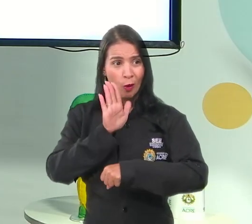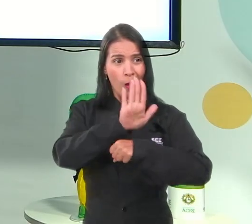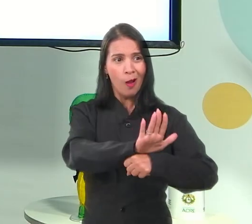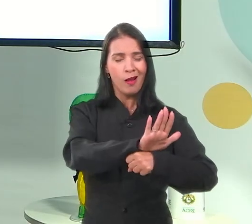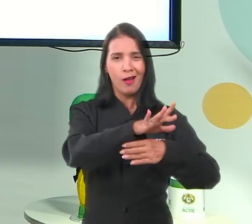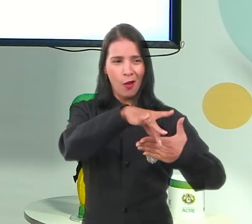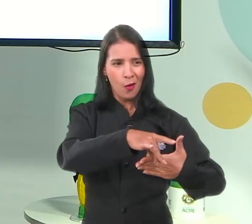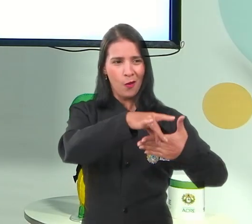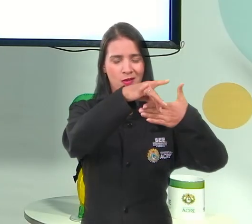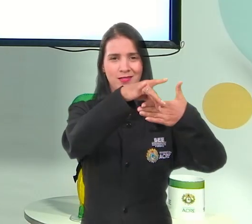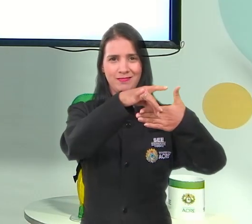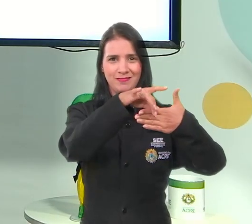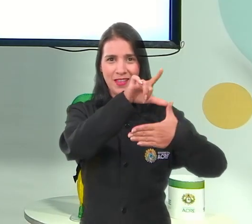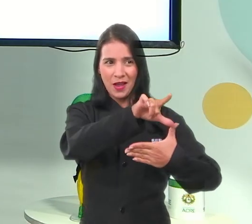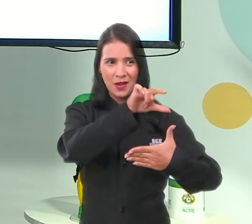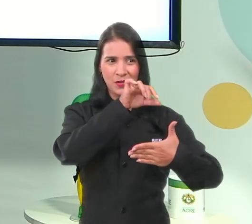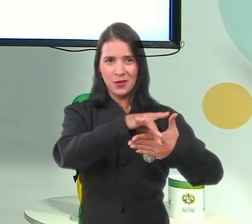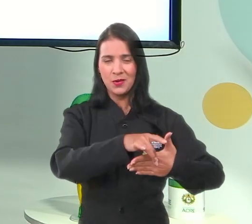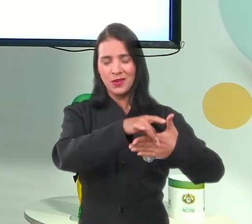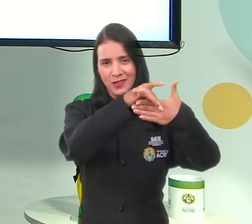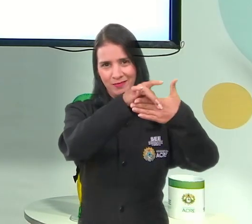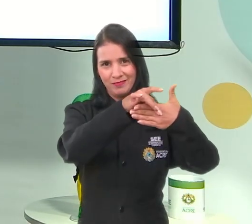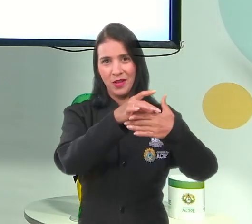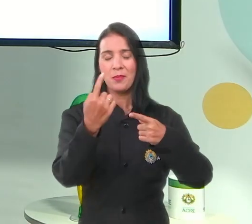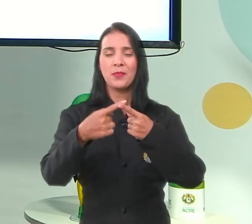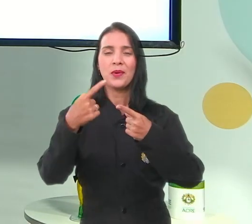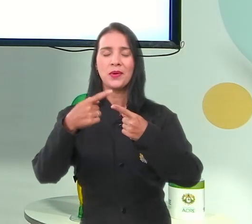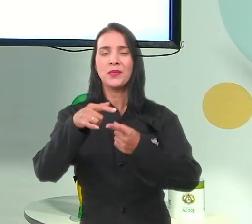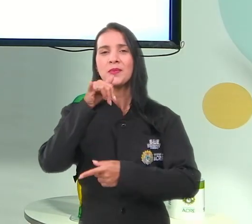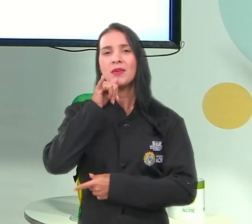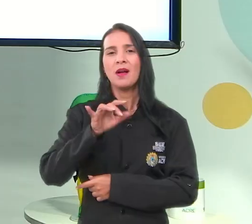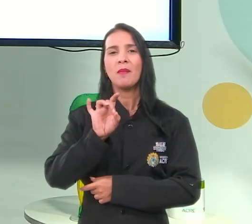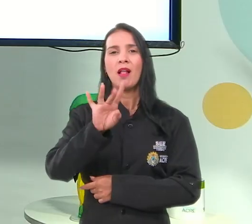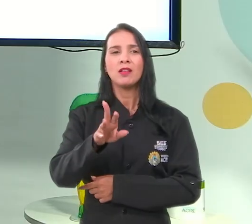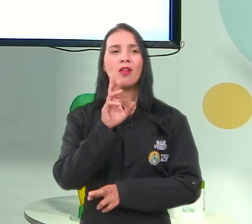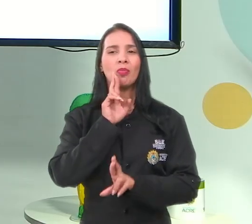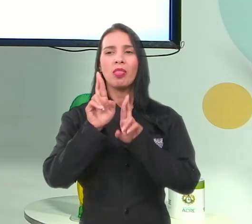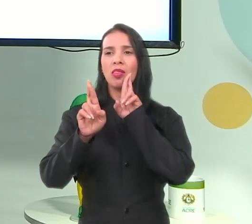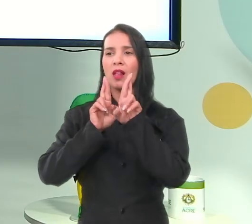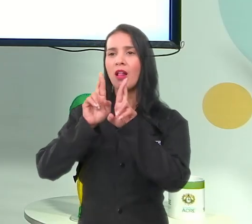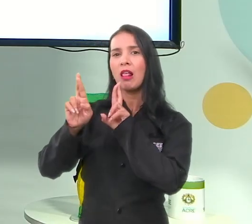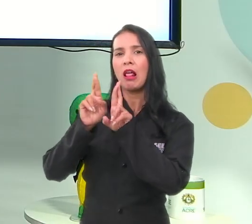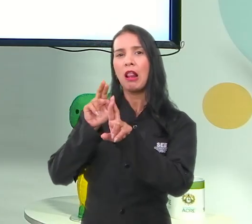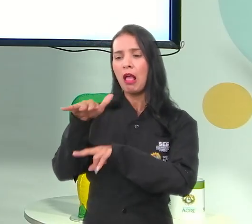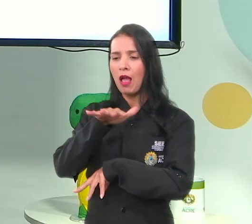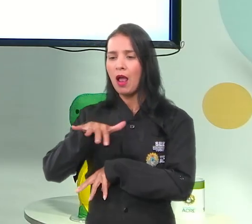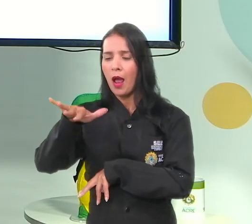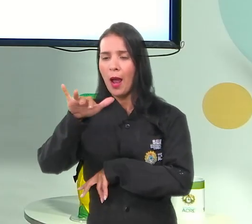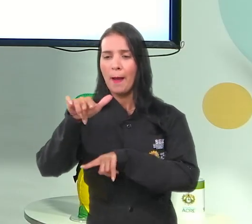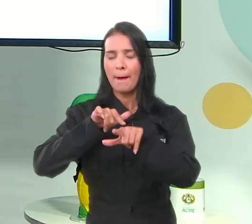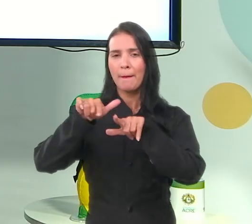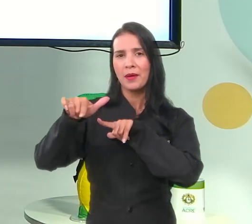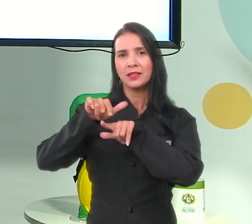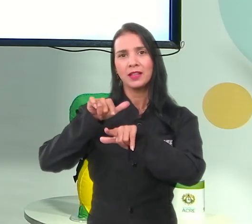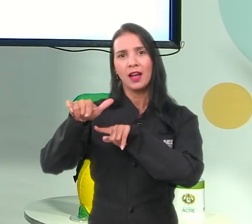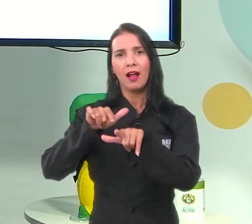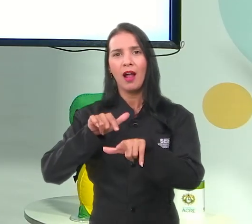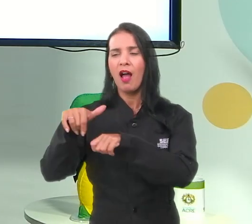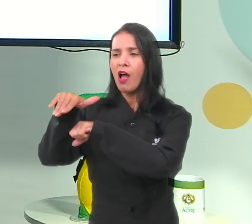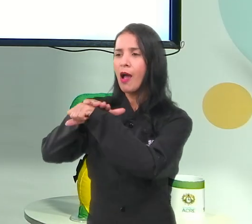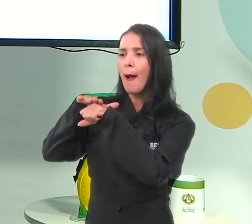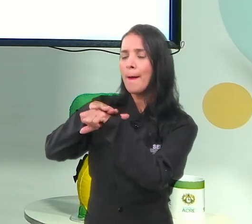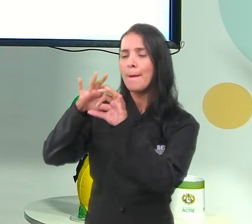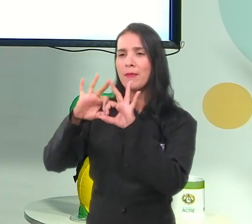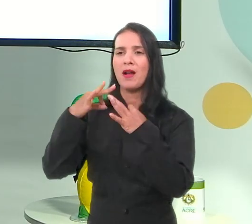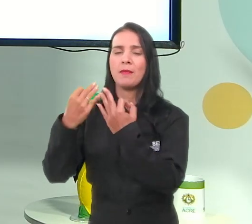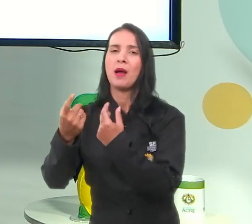eleger. Essa história de você ficar apenas reclamando no seu ambiente de trabalho, em conversas